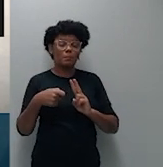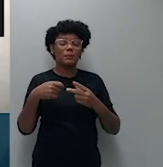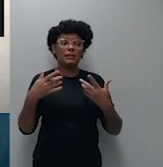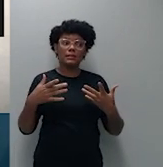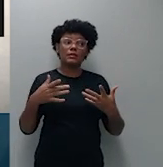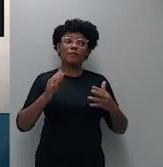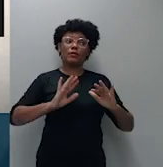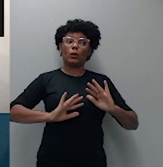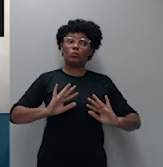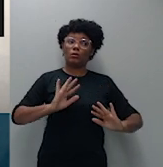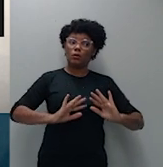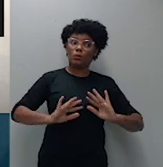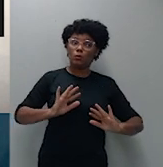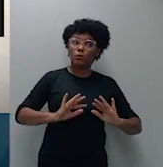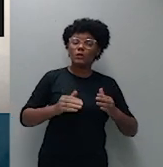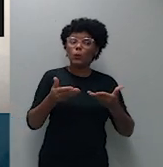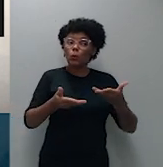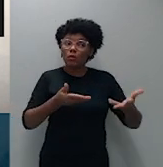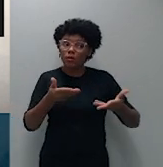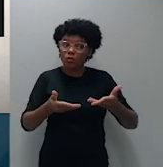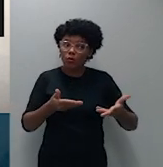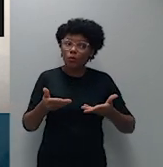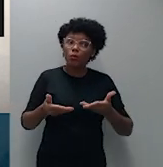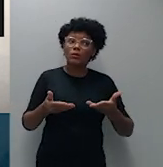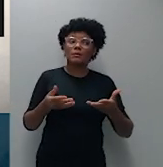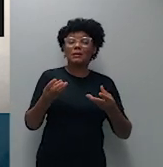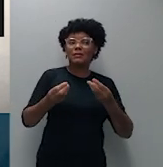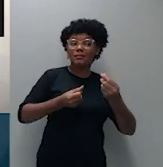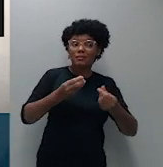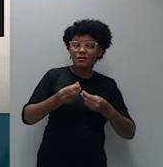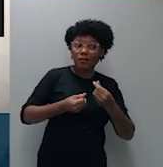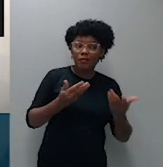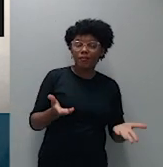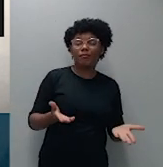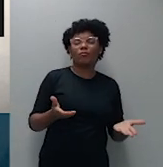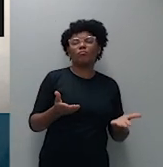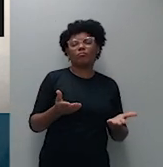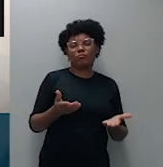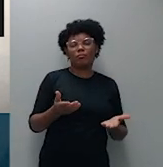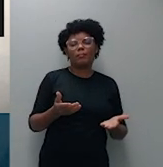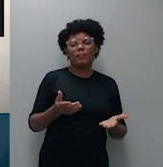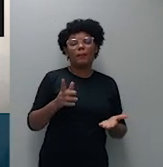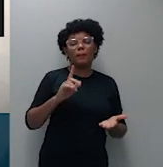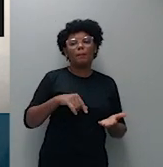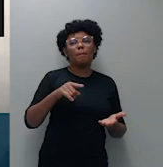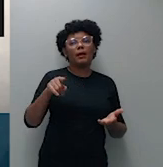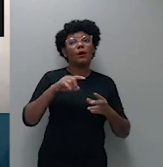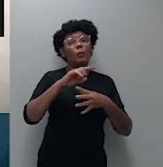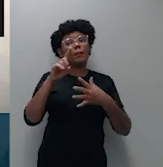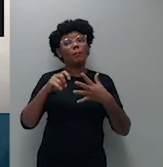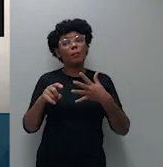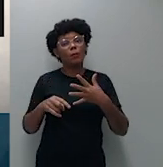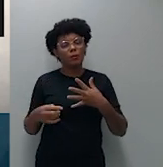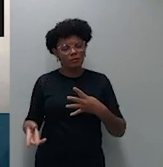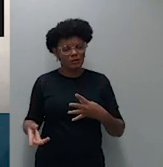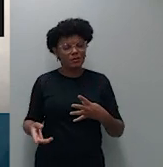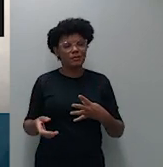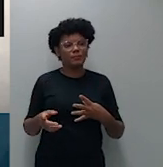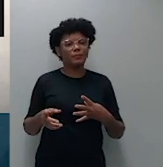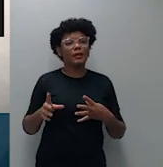mais cuidadoso mais sensível para cor a hipótese que era